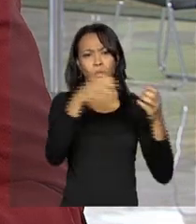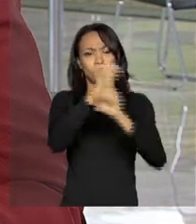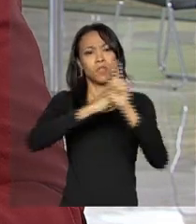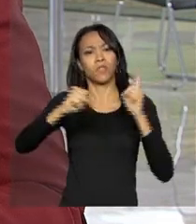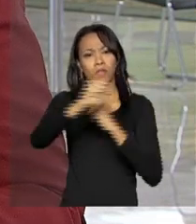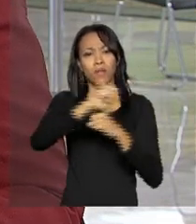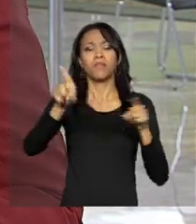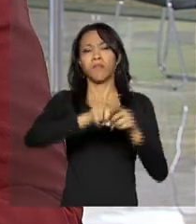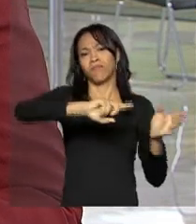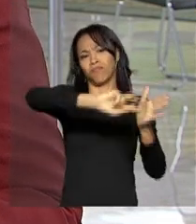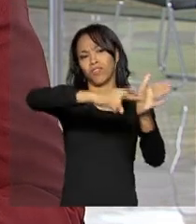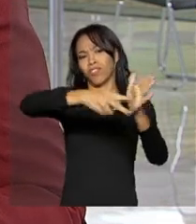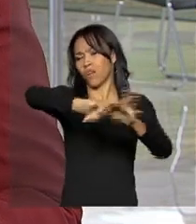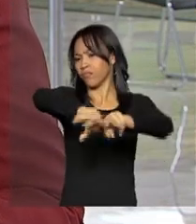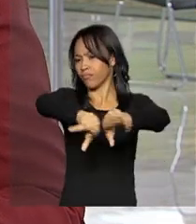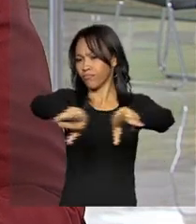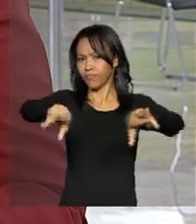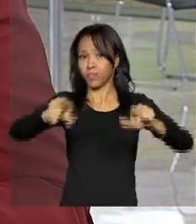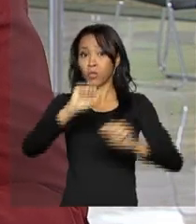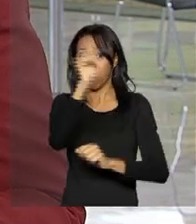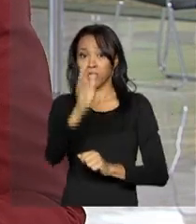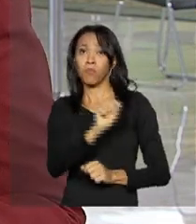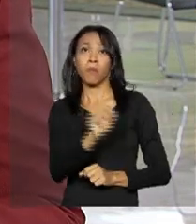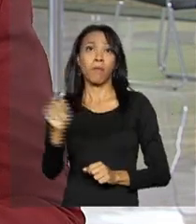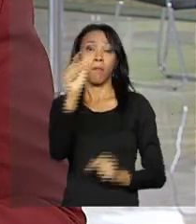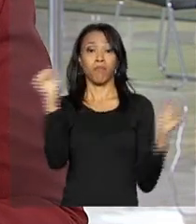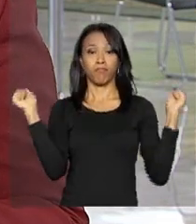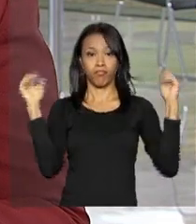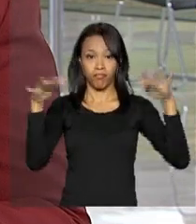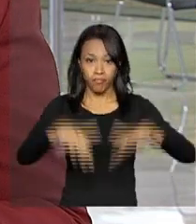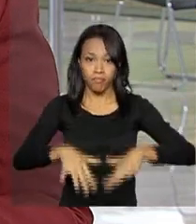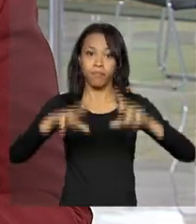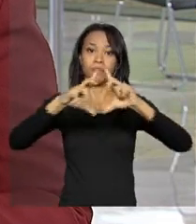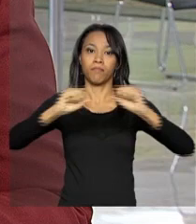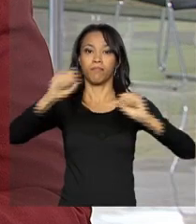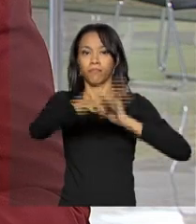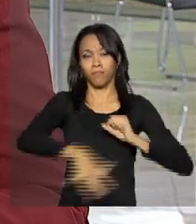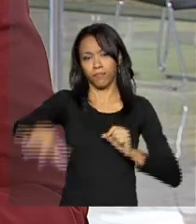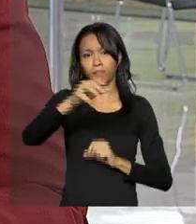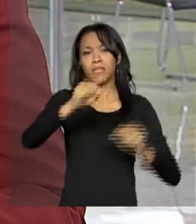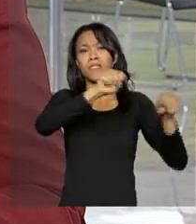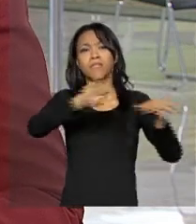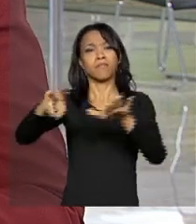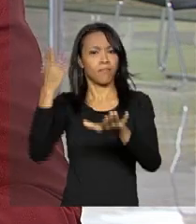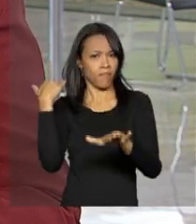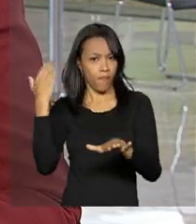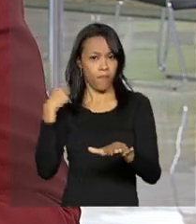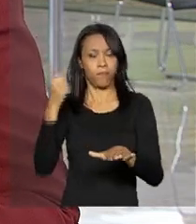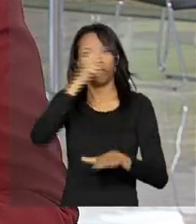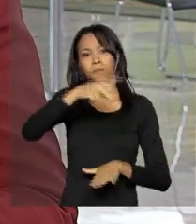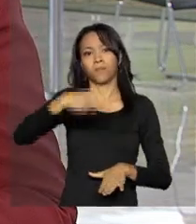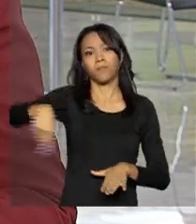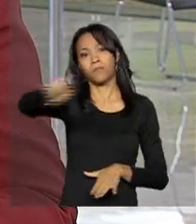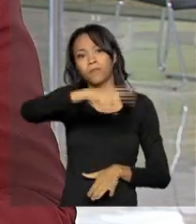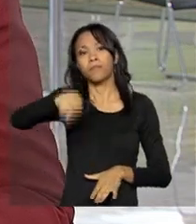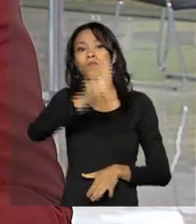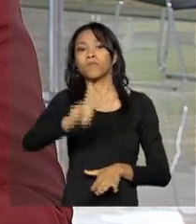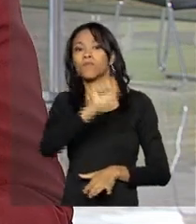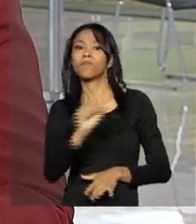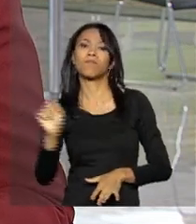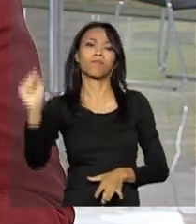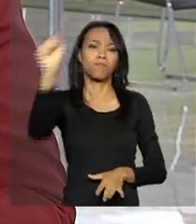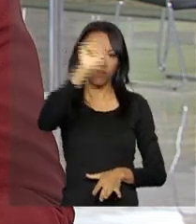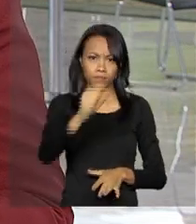educação de diversas partes do país. Na semana passada, professores universitários divulgaram uma carta aberta à